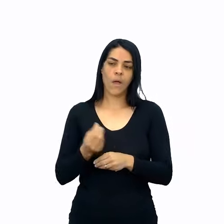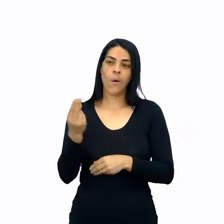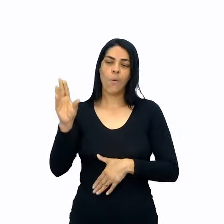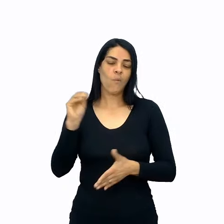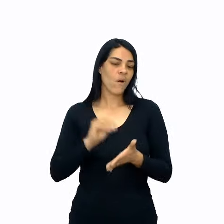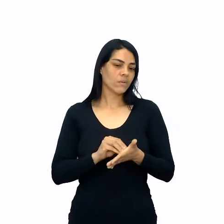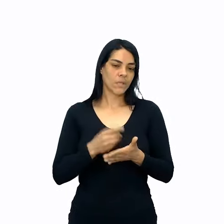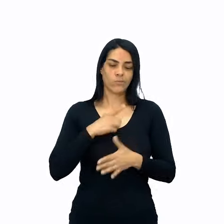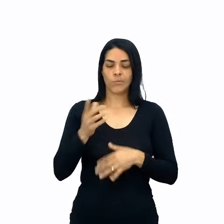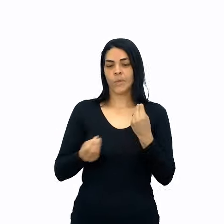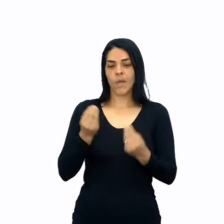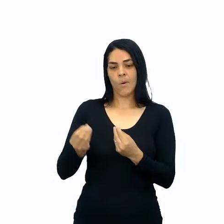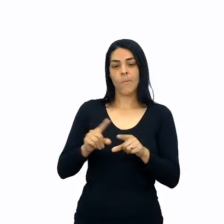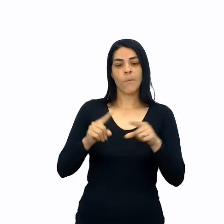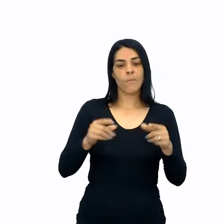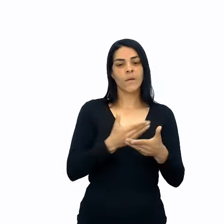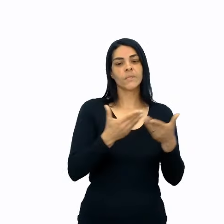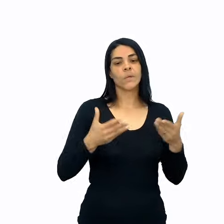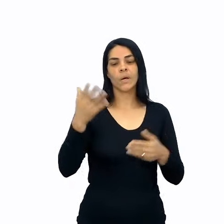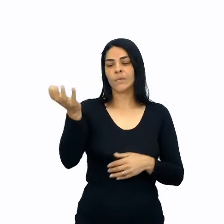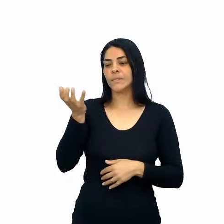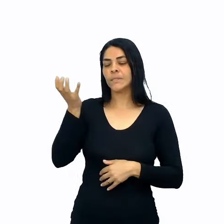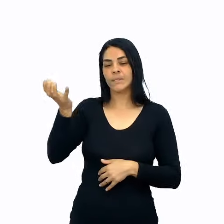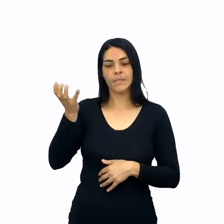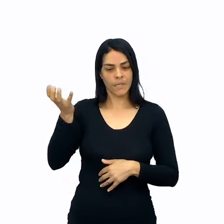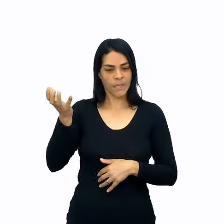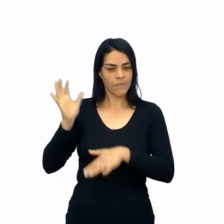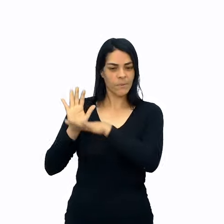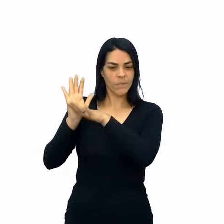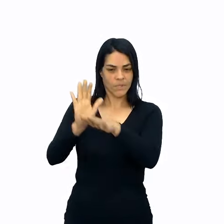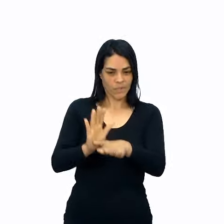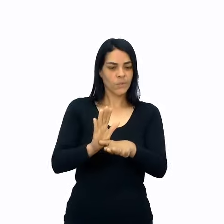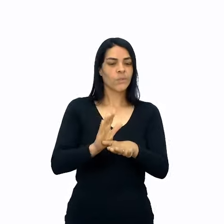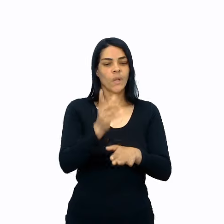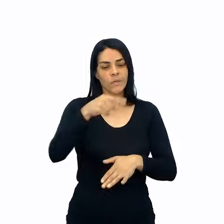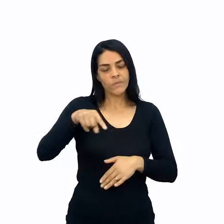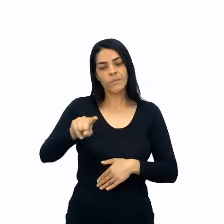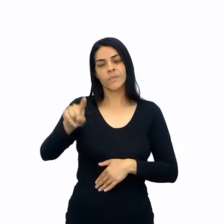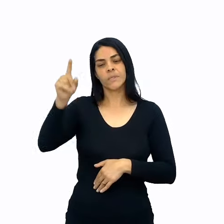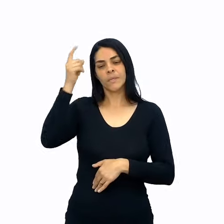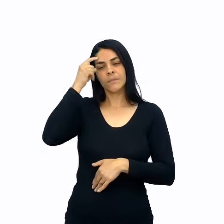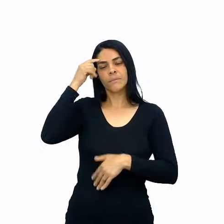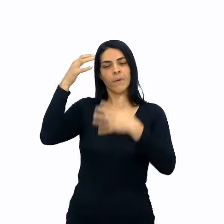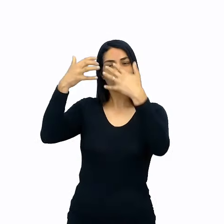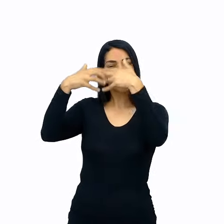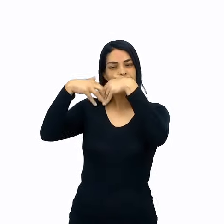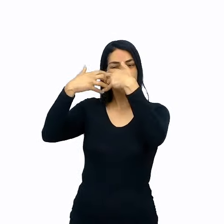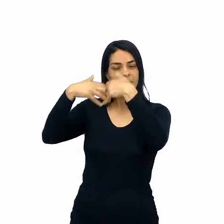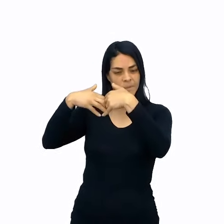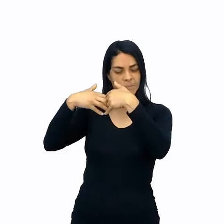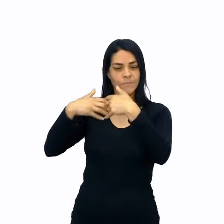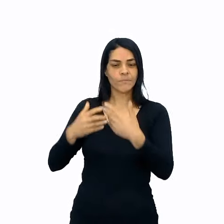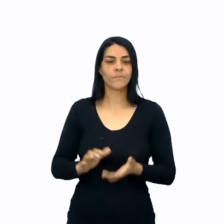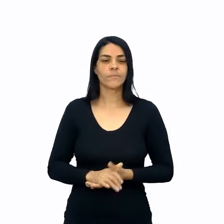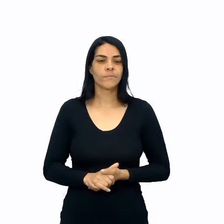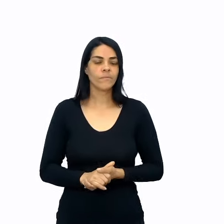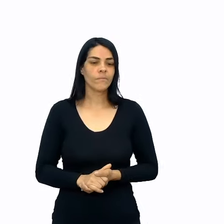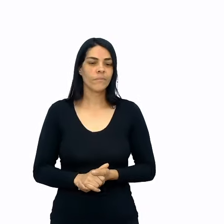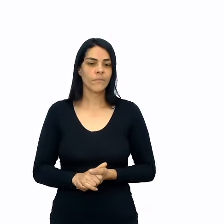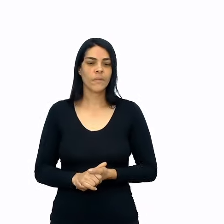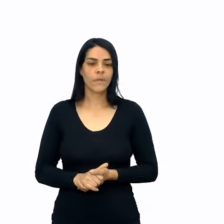certa forma, o que nós queremos é essa intencionalidade do refletir, do pensar sobre, ter aí um olhar atento,